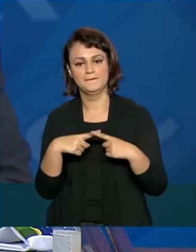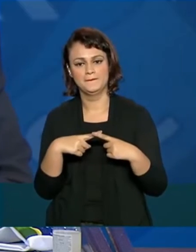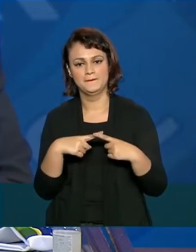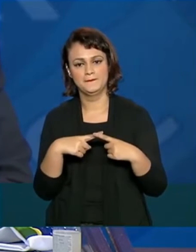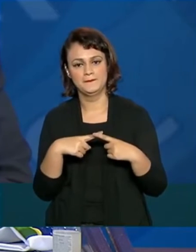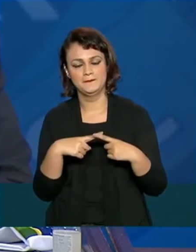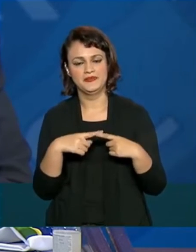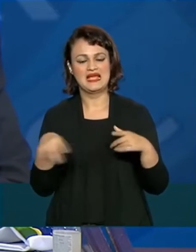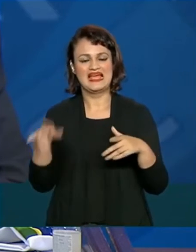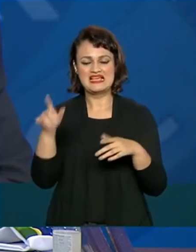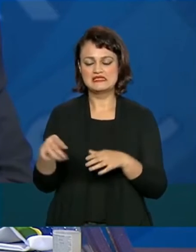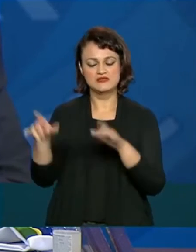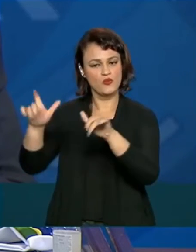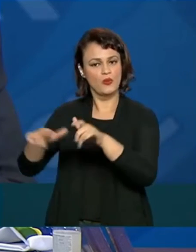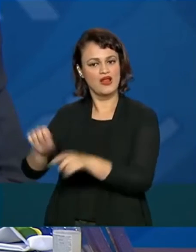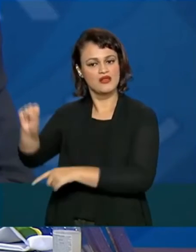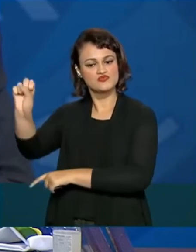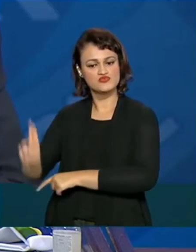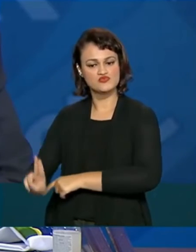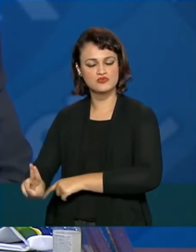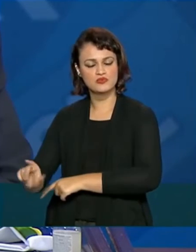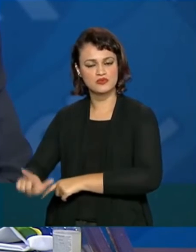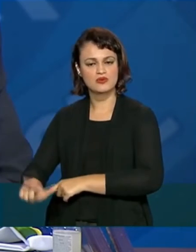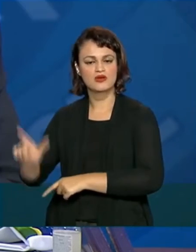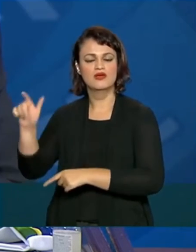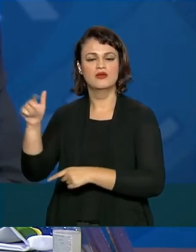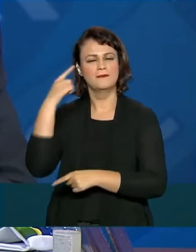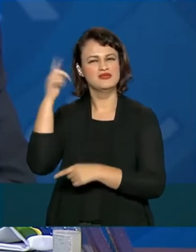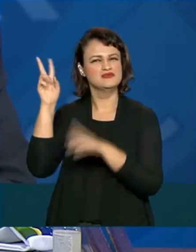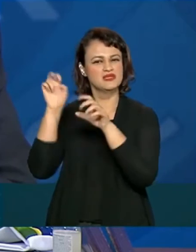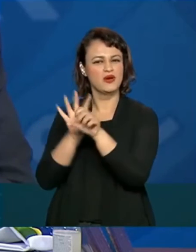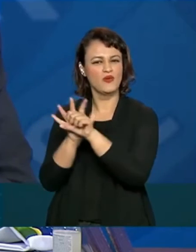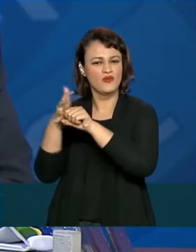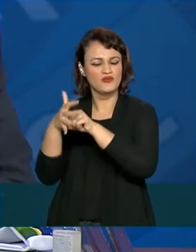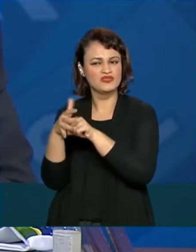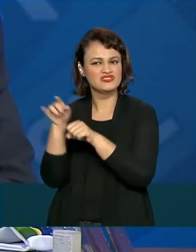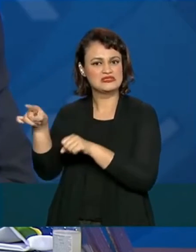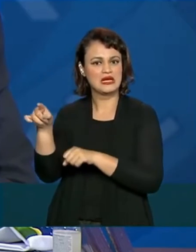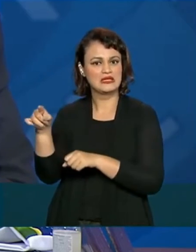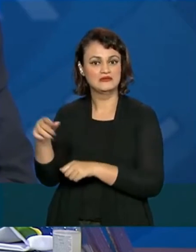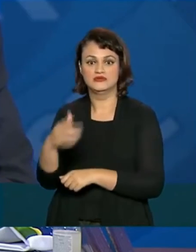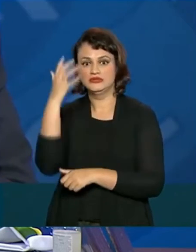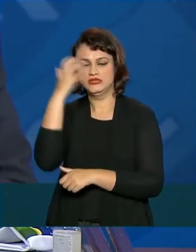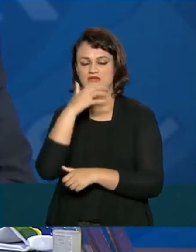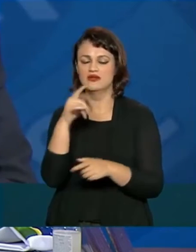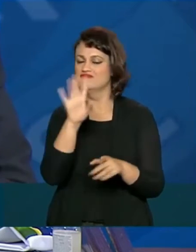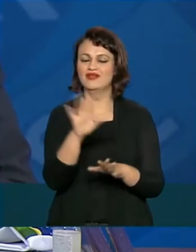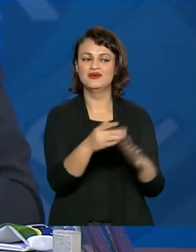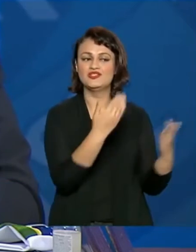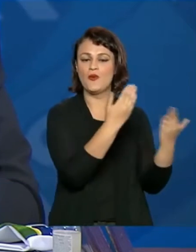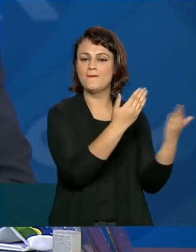classicamente essa região sul, com relação ao Covid, não foi tão intensa quando você compara, por